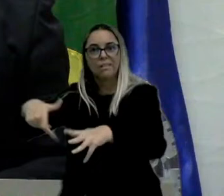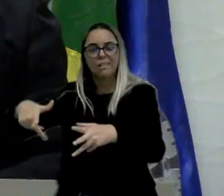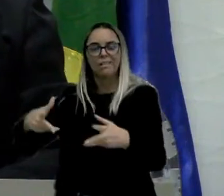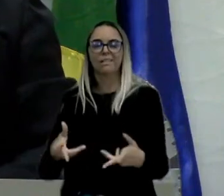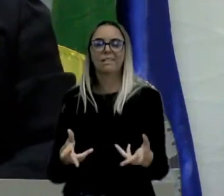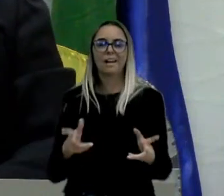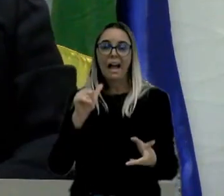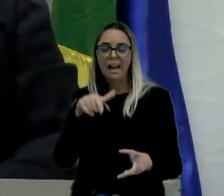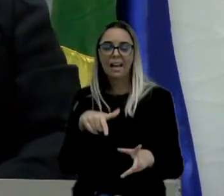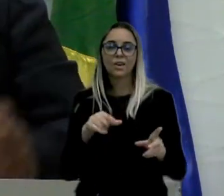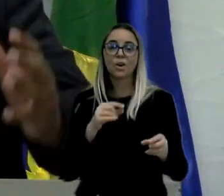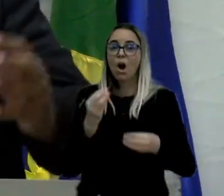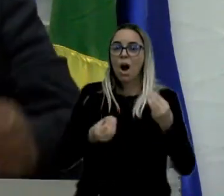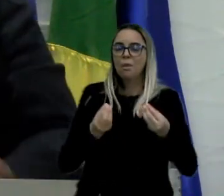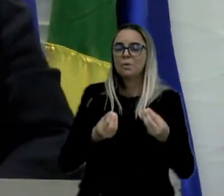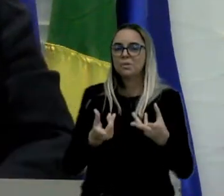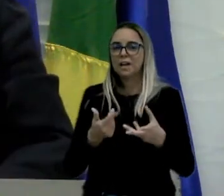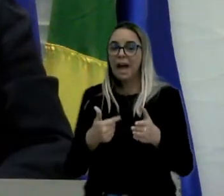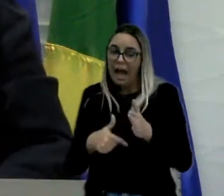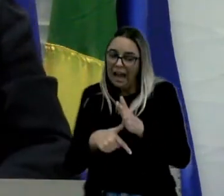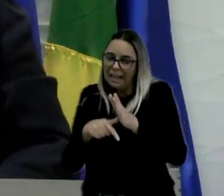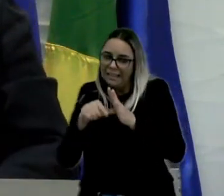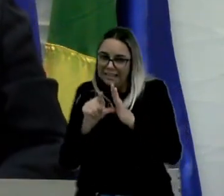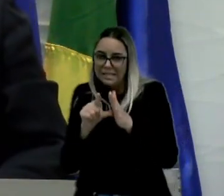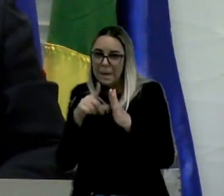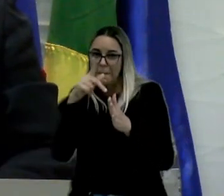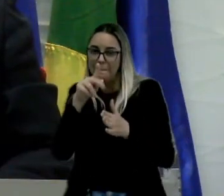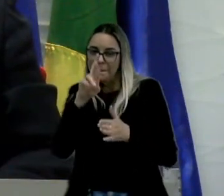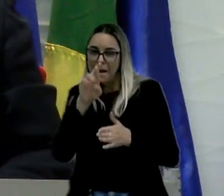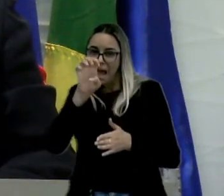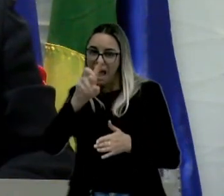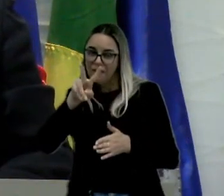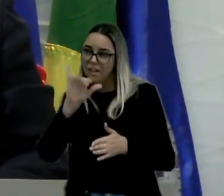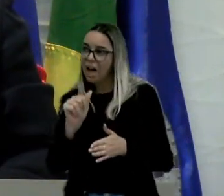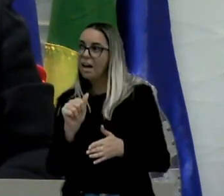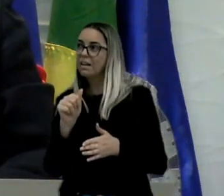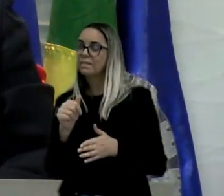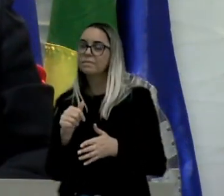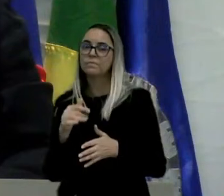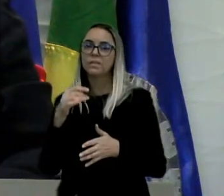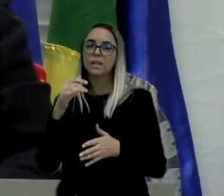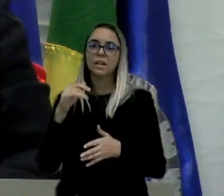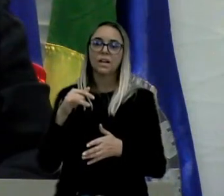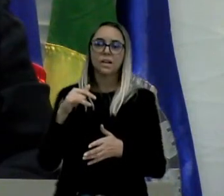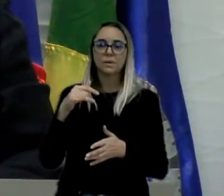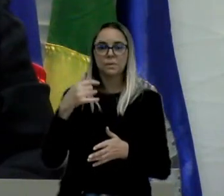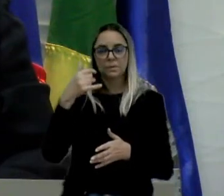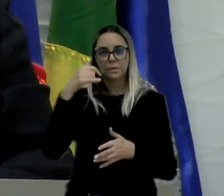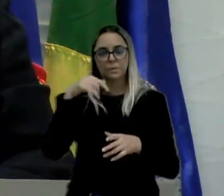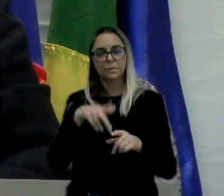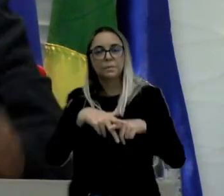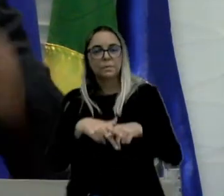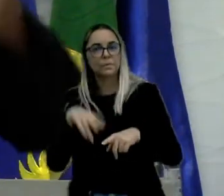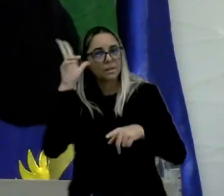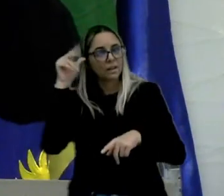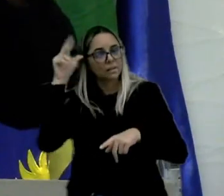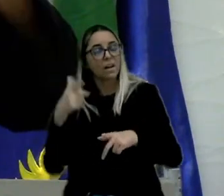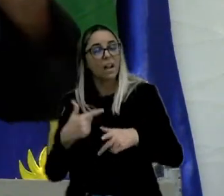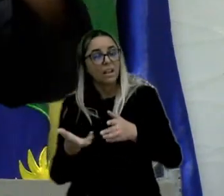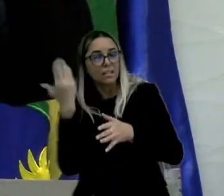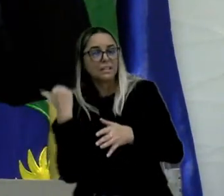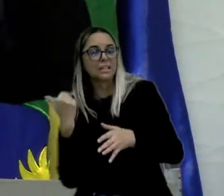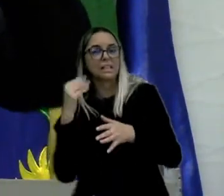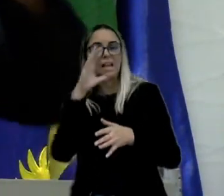uma uma prévia da cavalgada da amizade que vai sair da vida do Espírito Santo a nossa